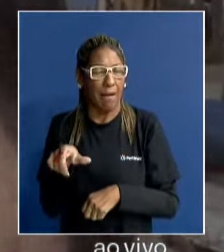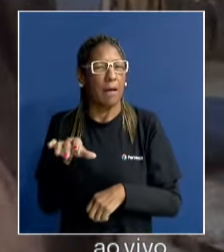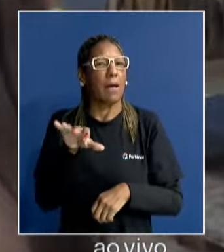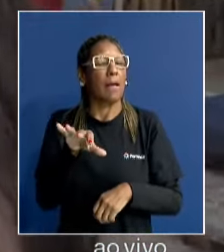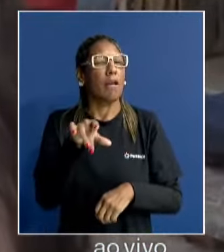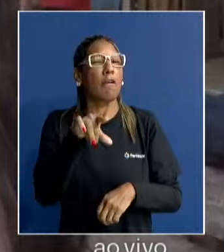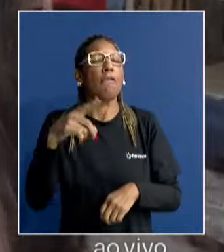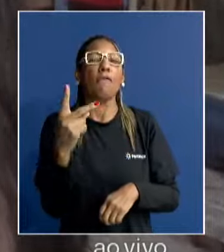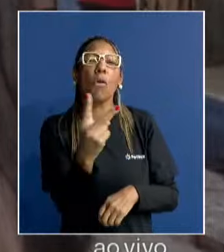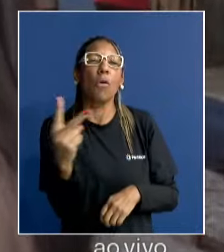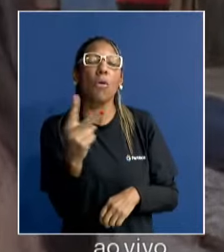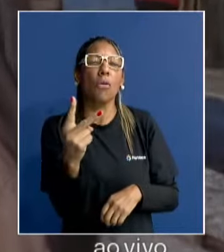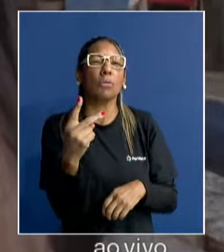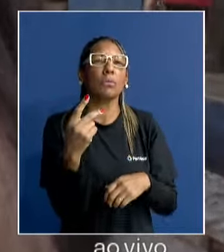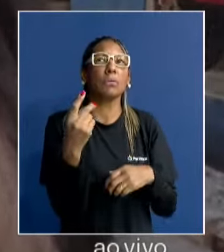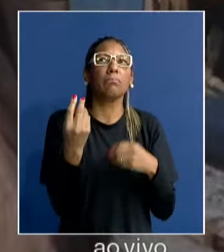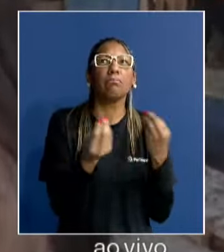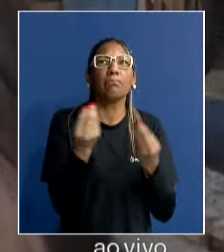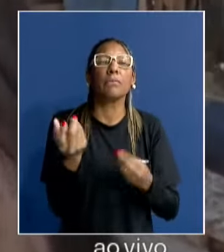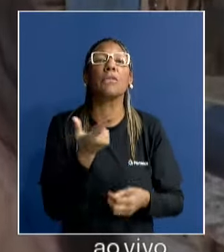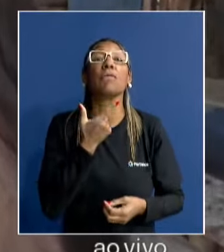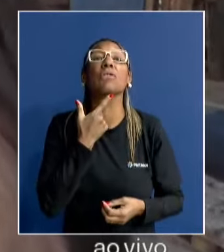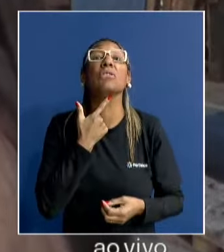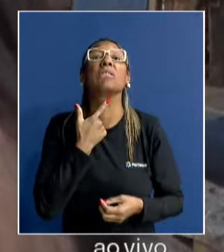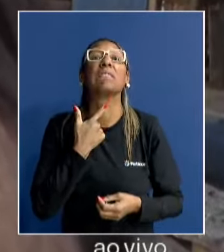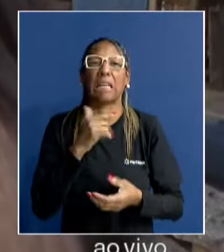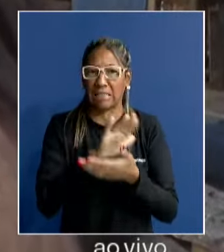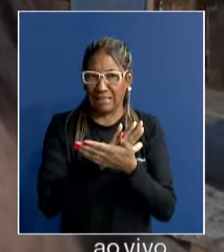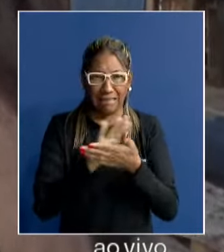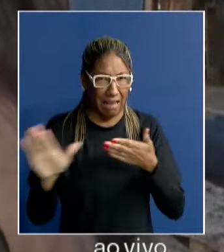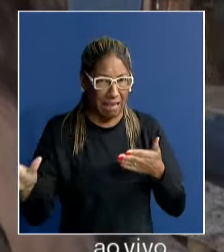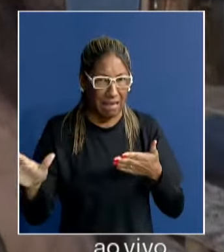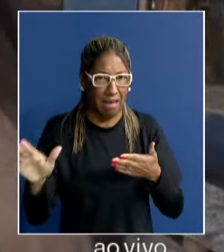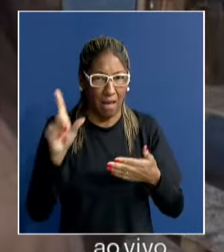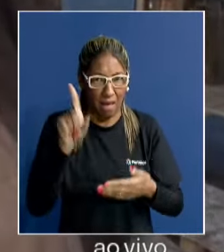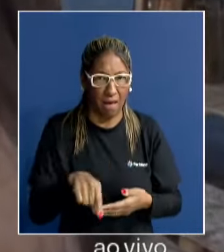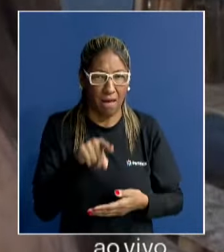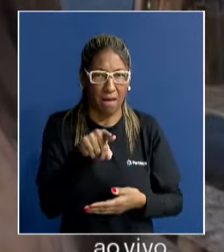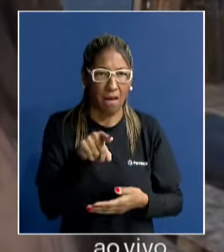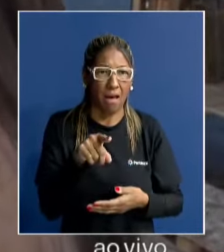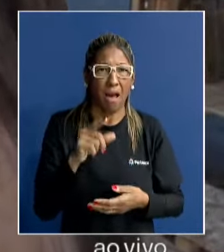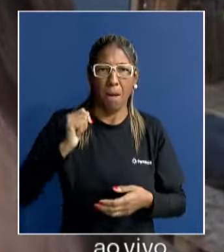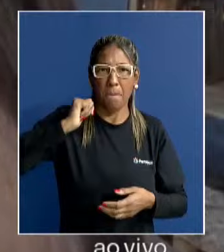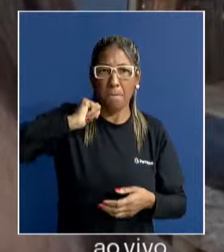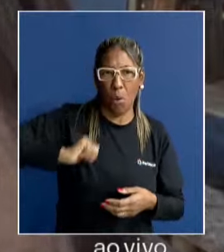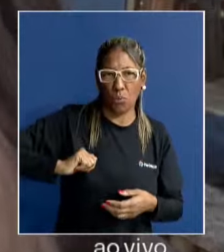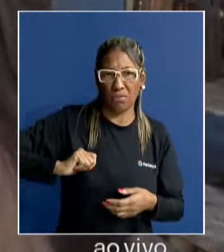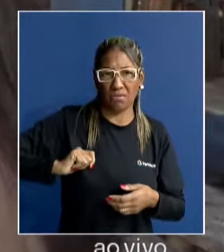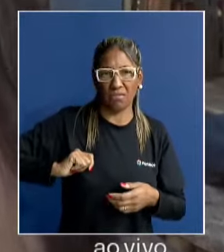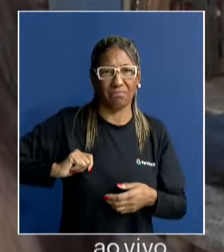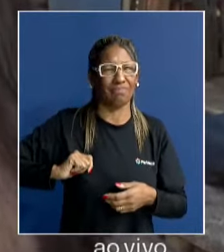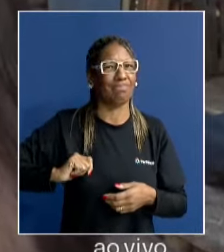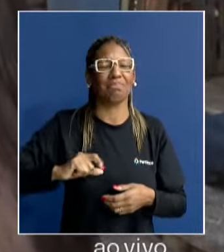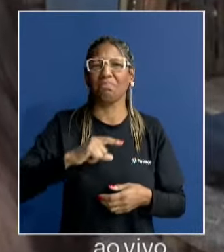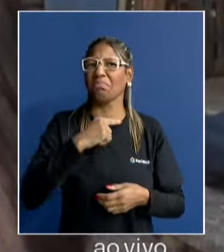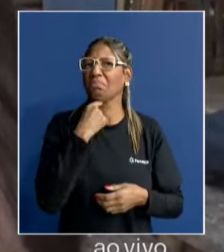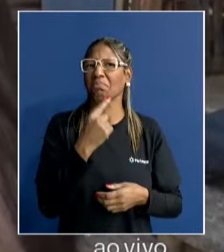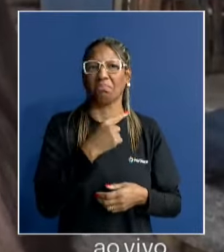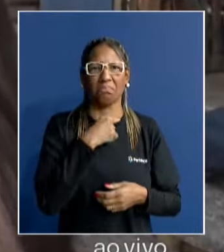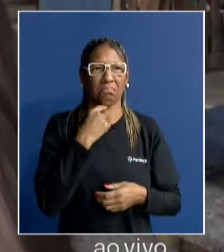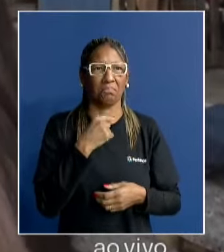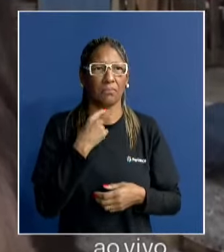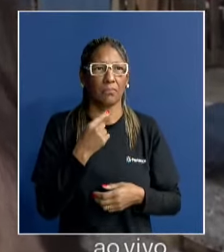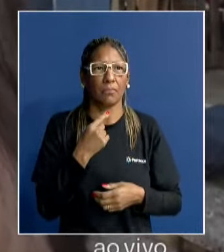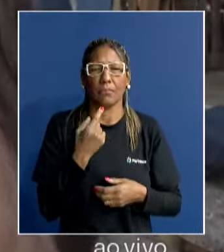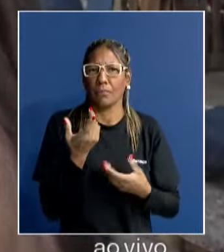e vocês, então, a vontade de vocês é sair daqui. Até o momento, só esse Bolsa Família vocês receberam, então não vão conseguir sair com